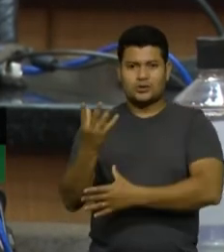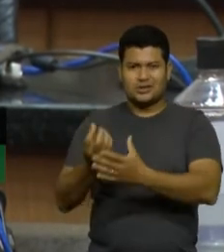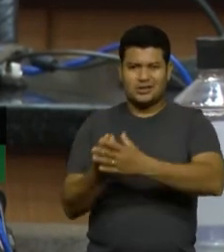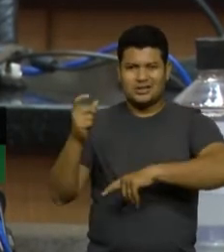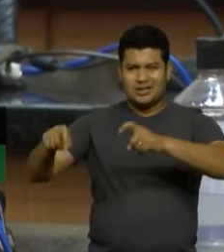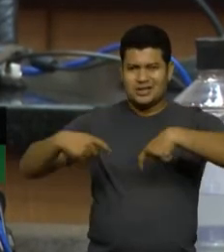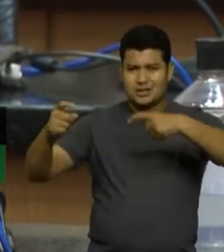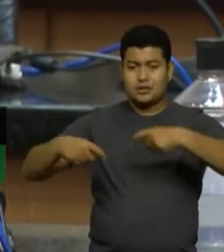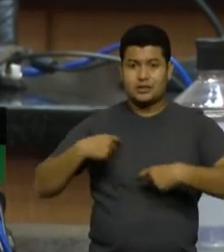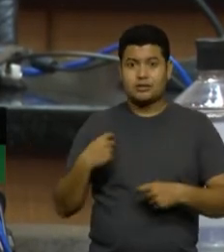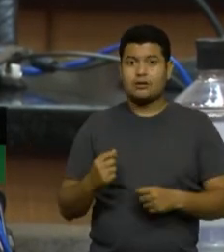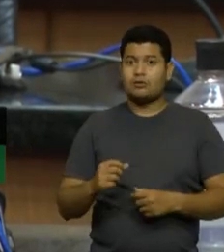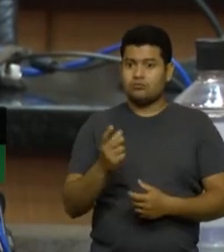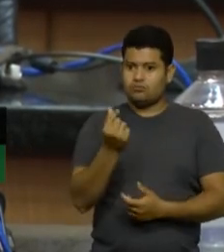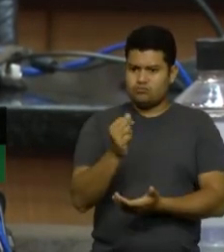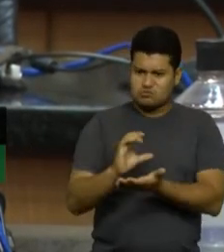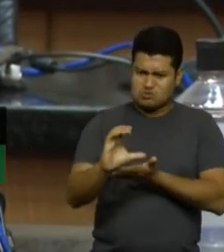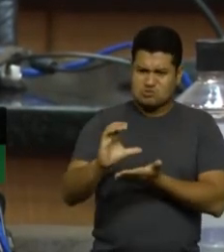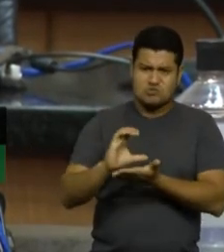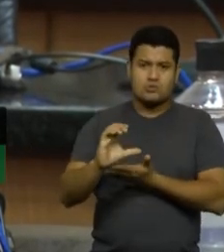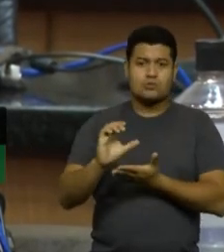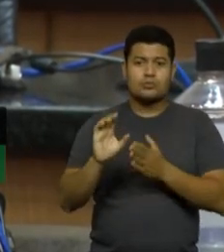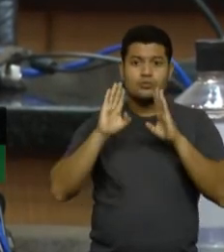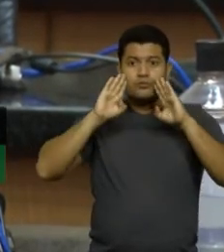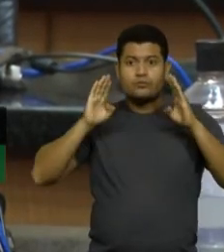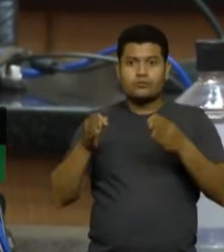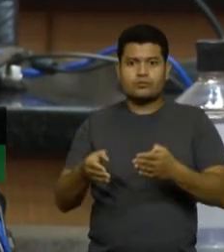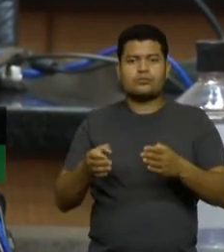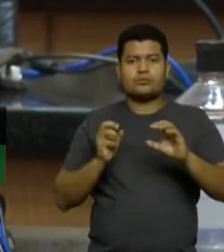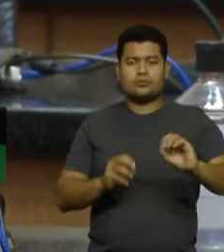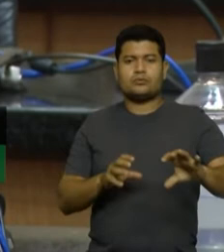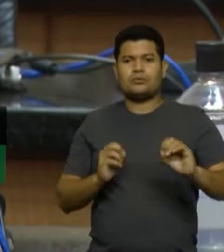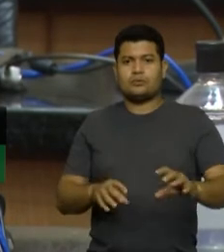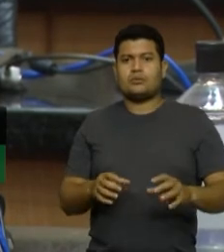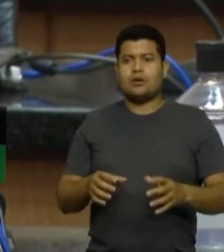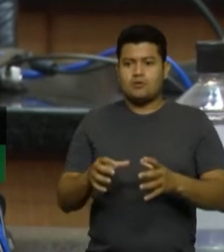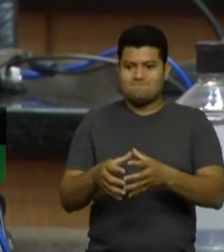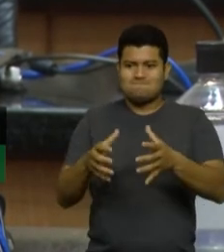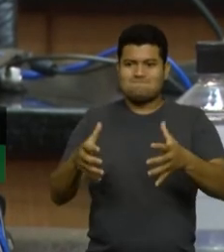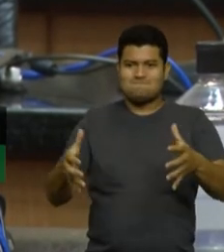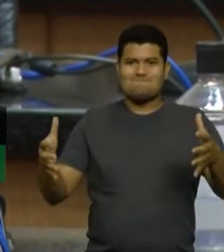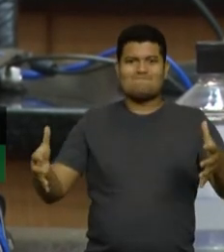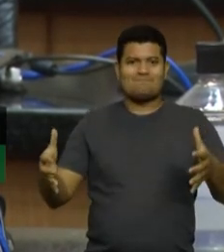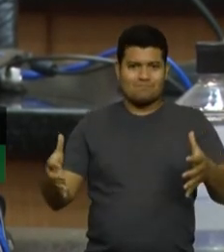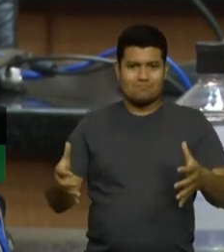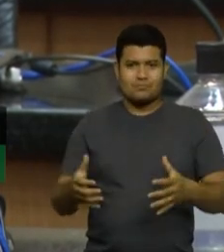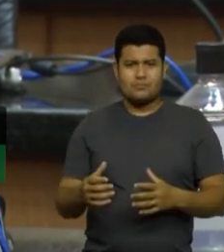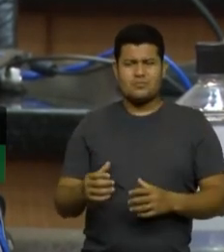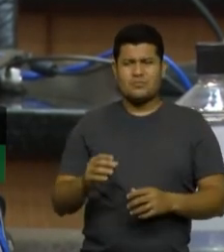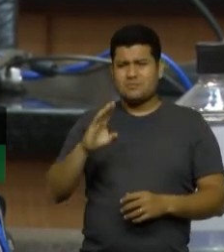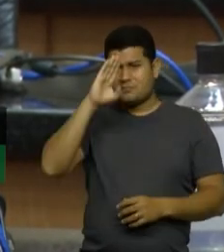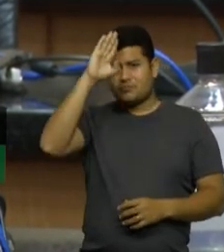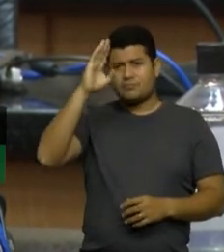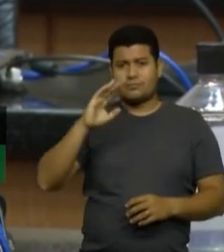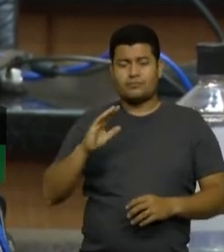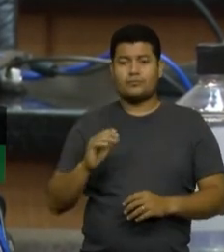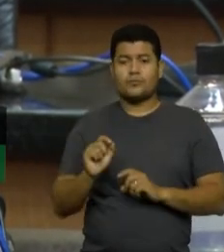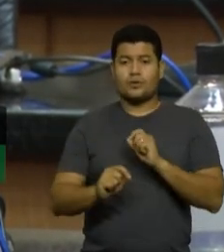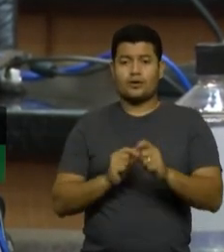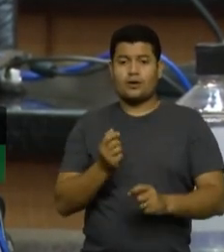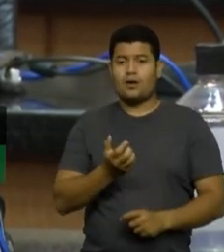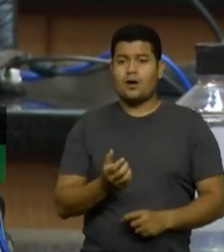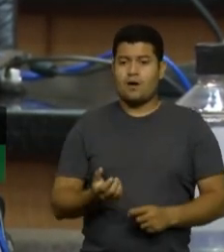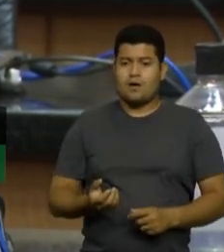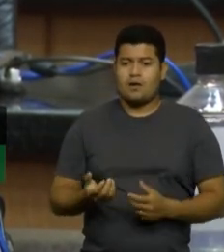na educação e é uma das cidades que mais cresce, principalmente em qualidade de vida. Eu